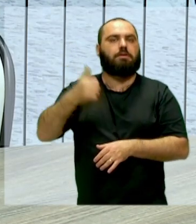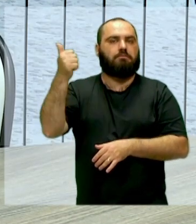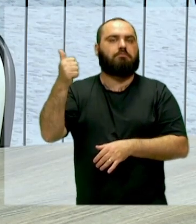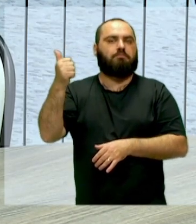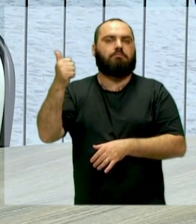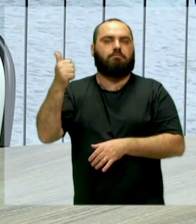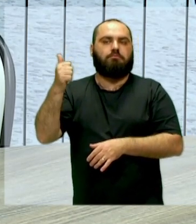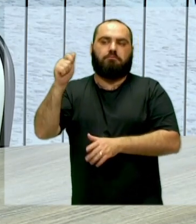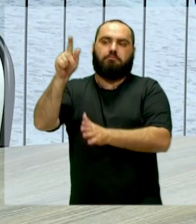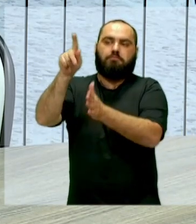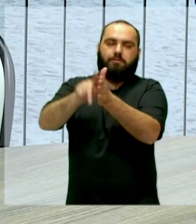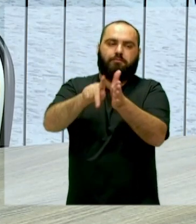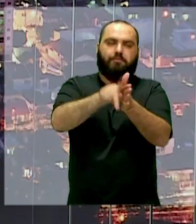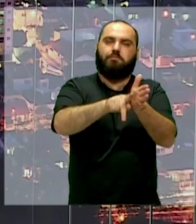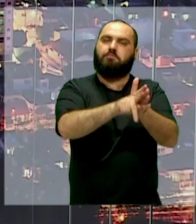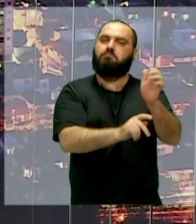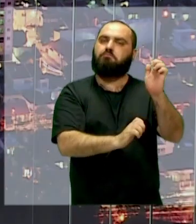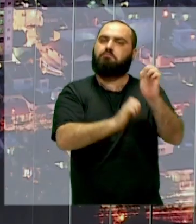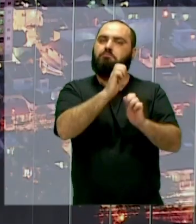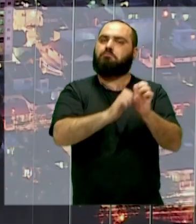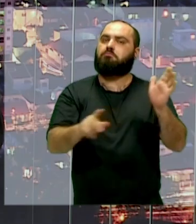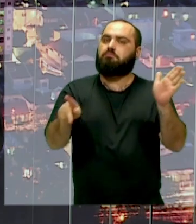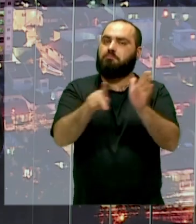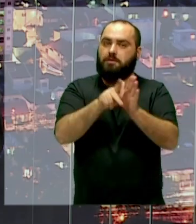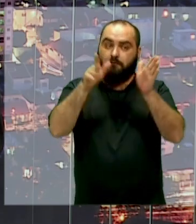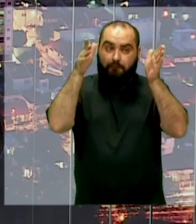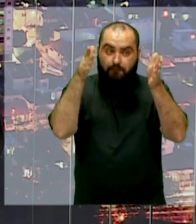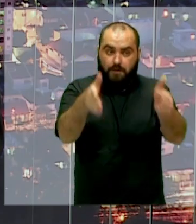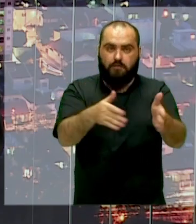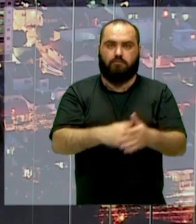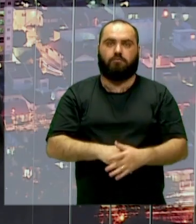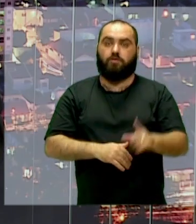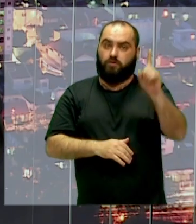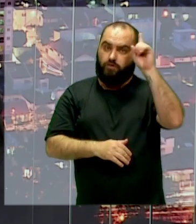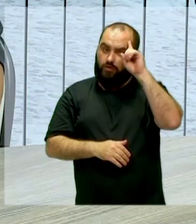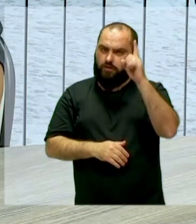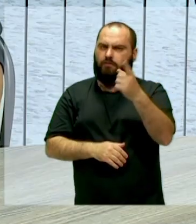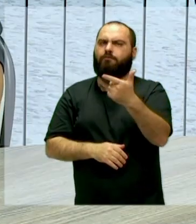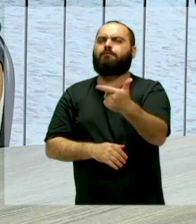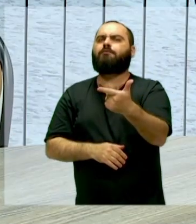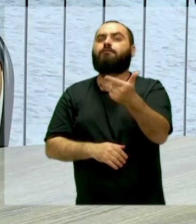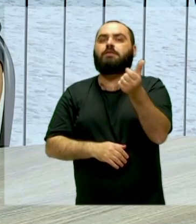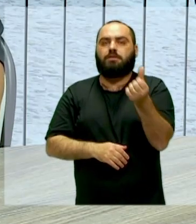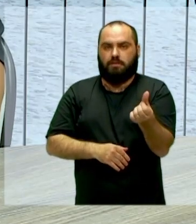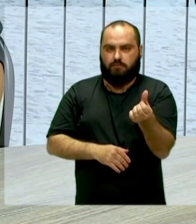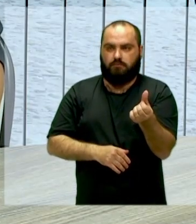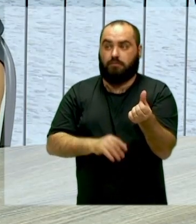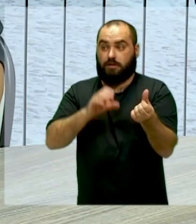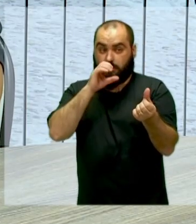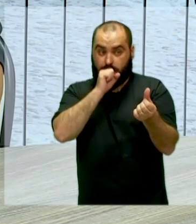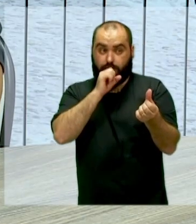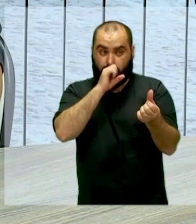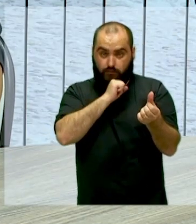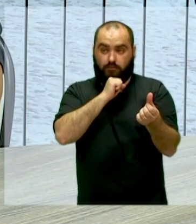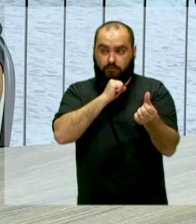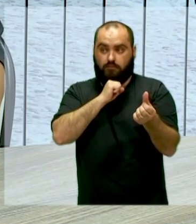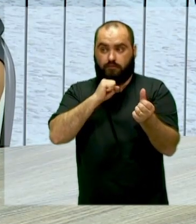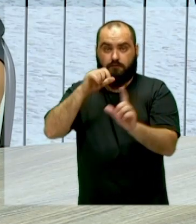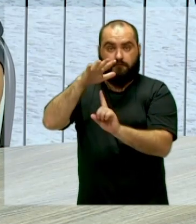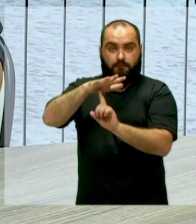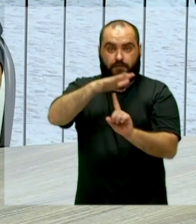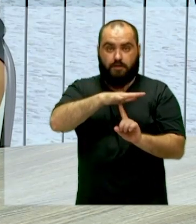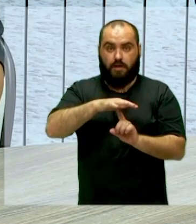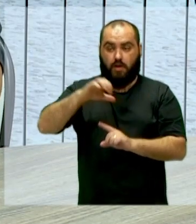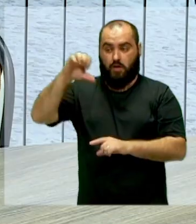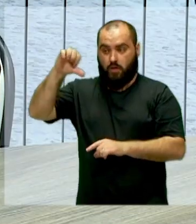seus projetos e empresas olha aqui interessante Então dia 20 26 no sábado a feira Lixo Zero é das